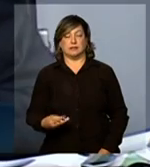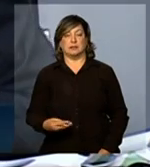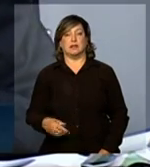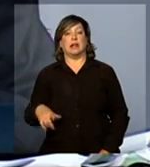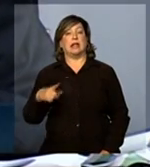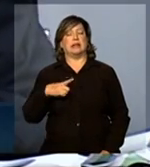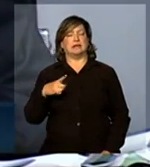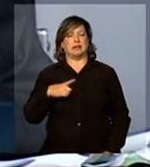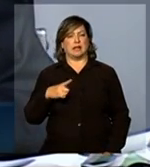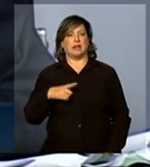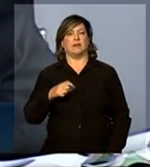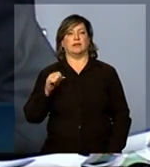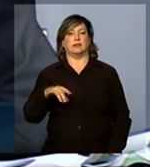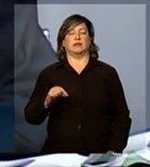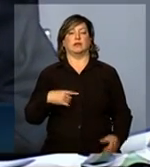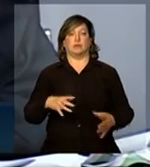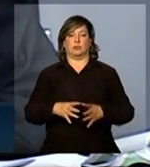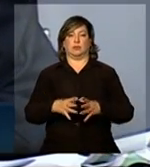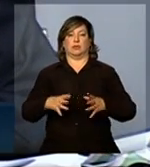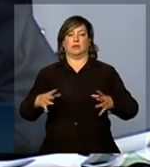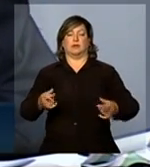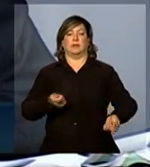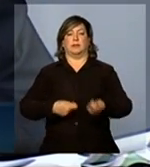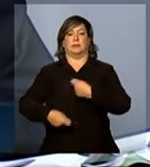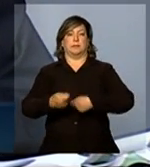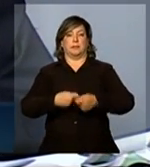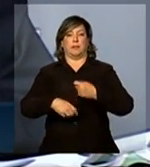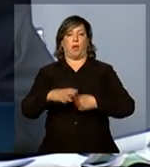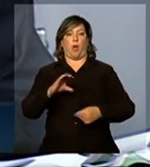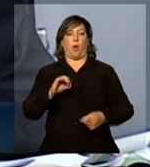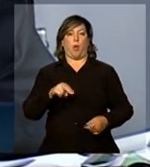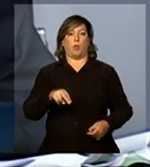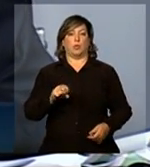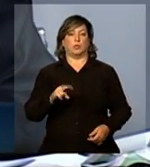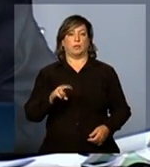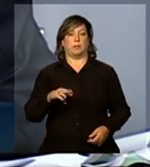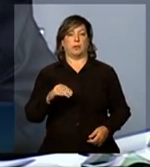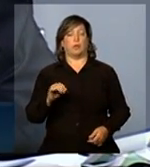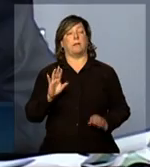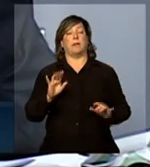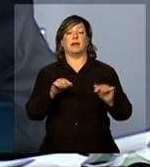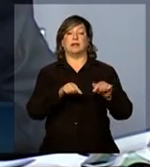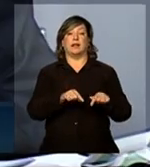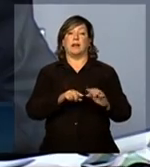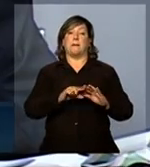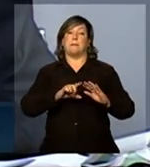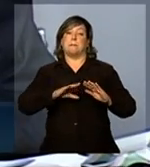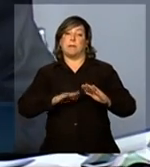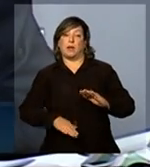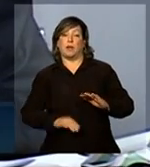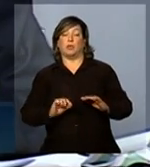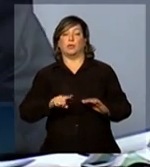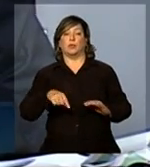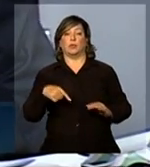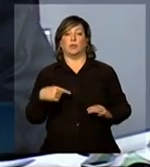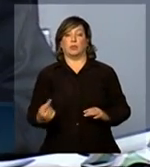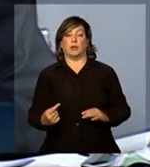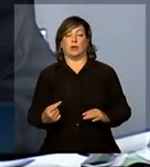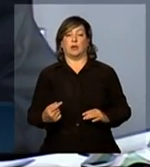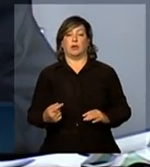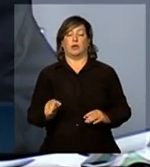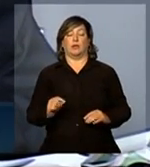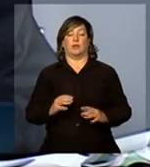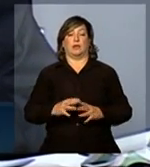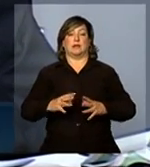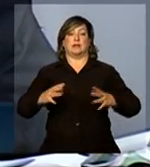sim crescimento do mercado consumidor, mas ele foi menor do que o crescimento do investimento.